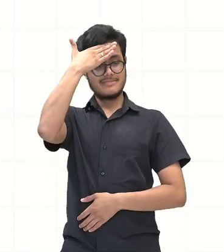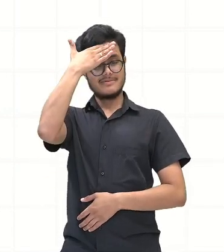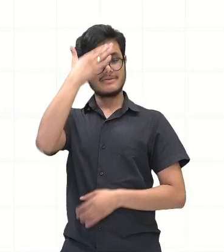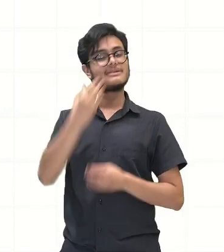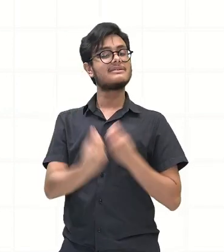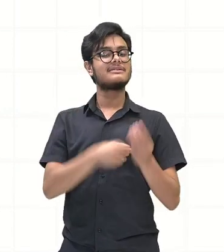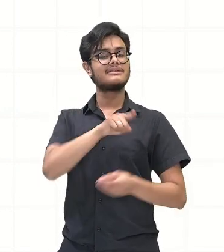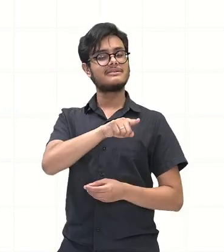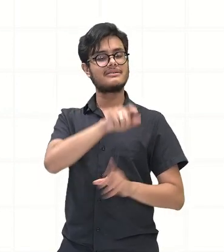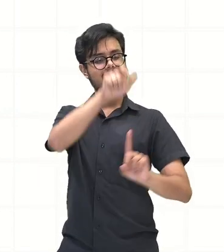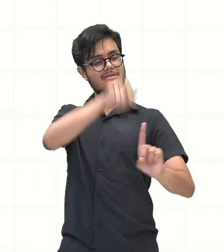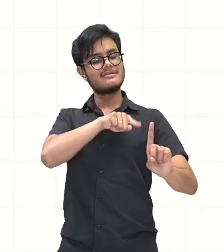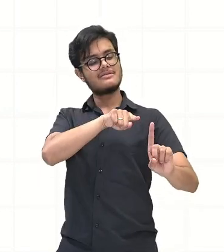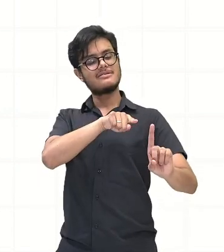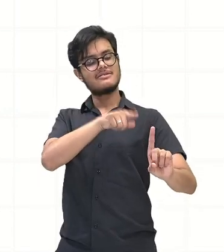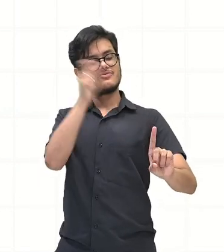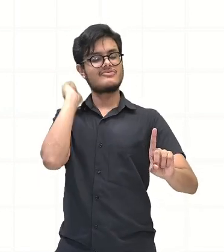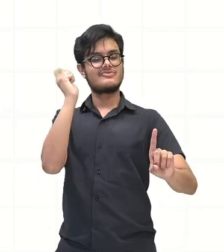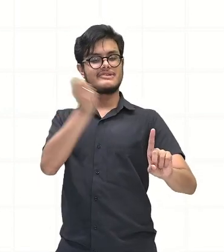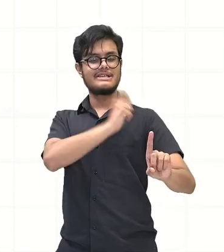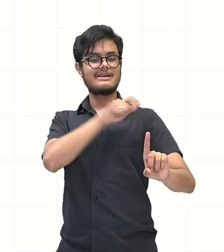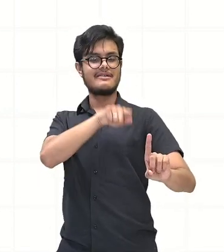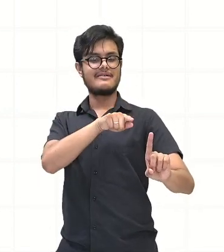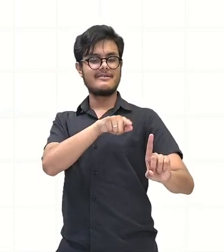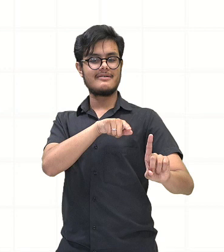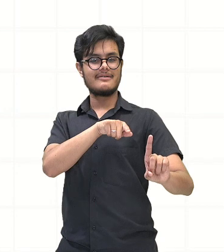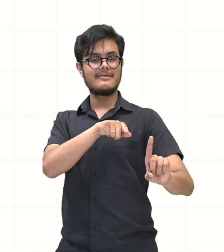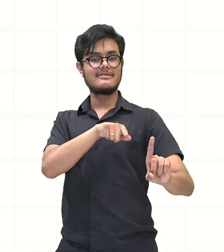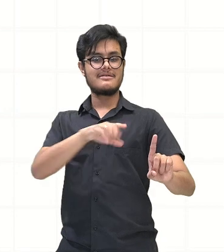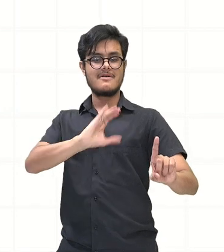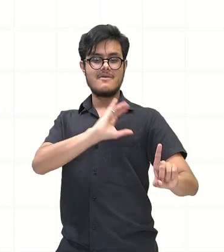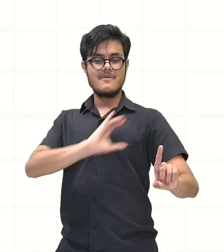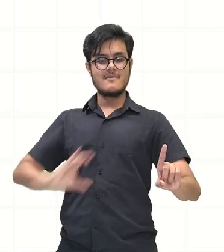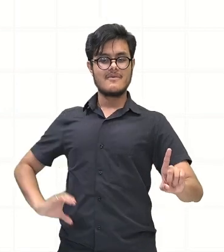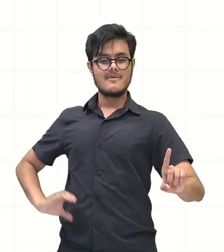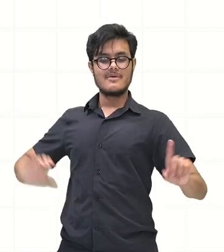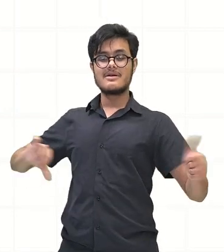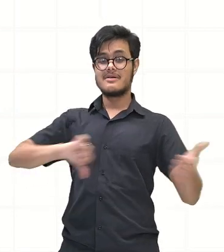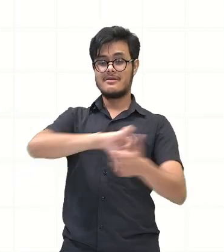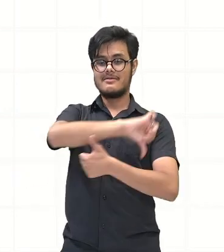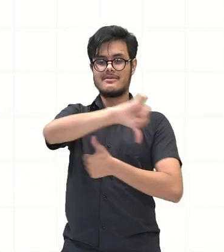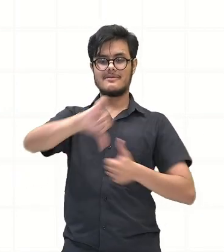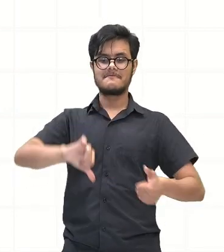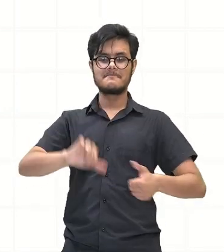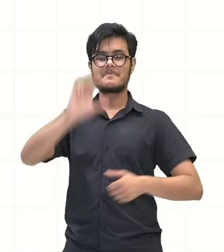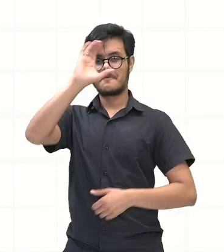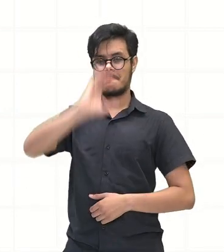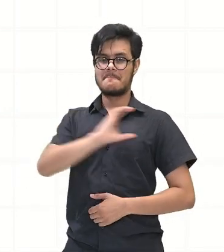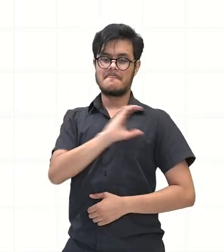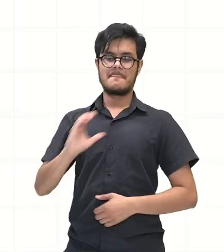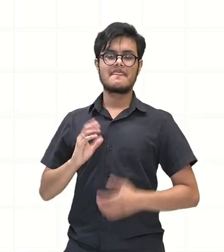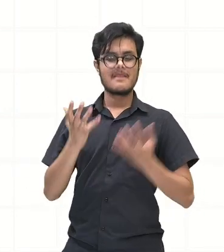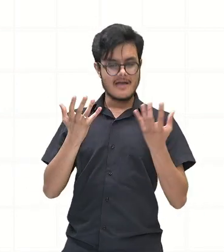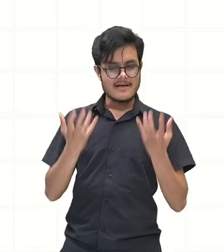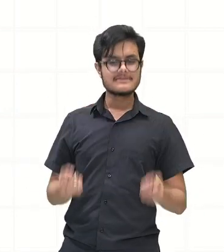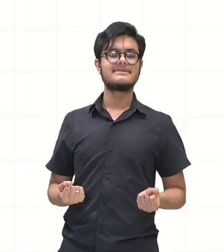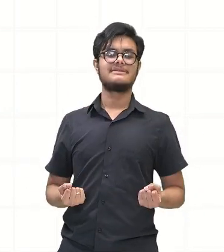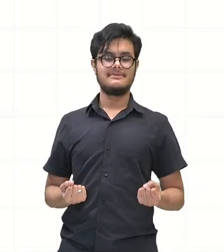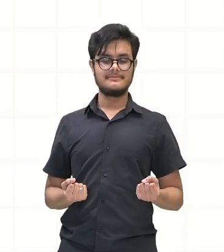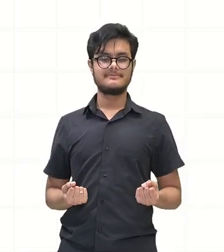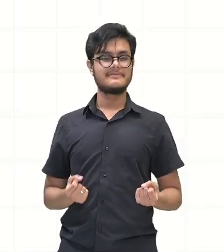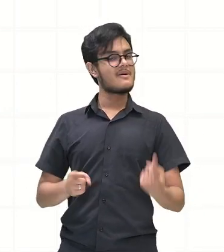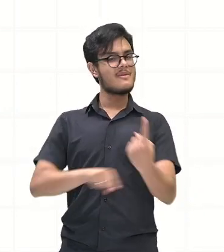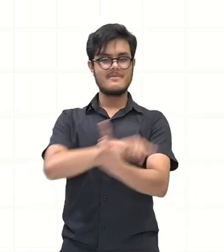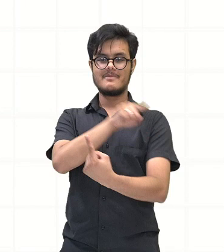ali escravizando essas pessoas, eles poderiam se converter ao cristianismo. Era essa a ideia que